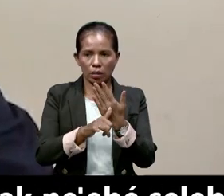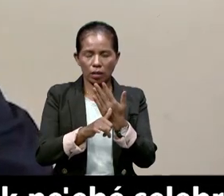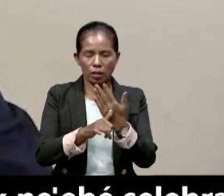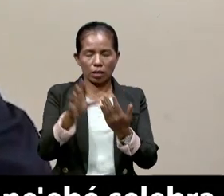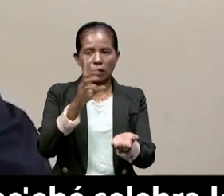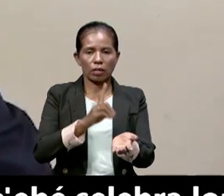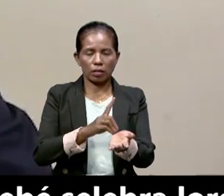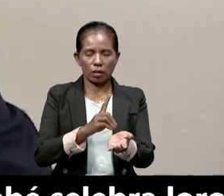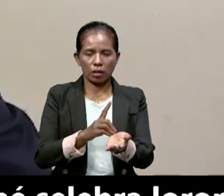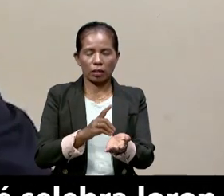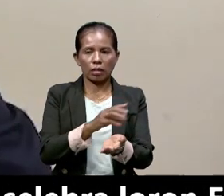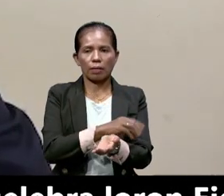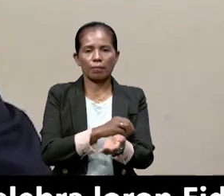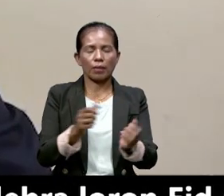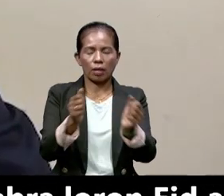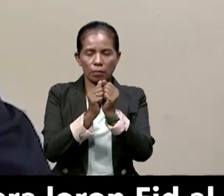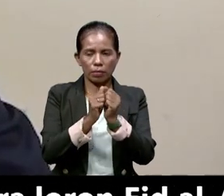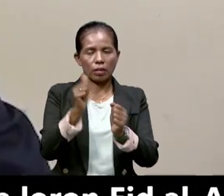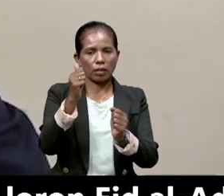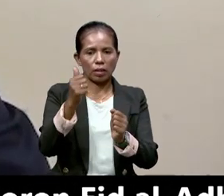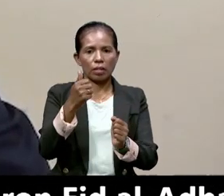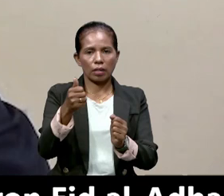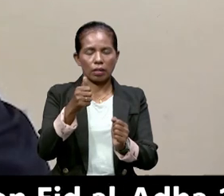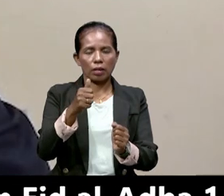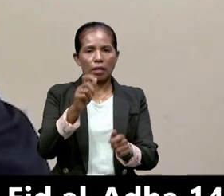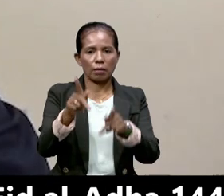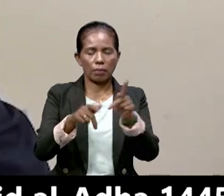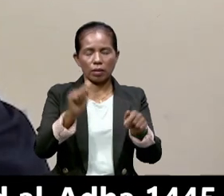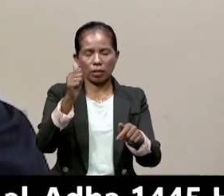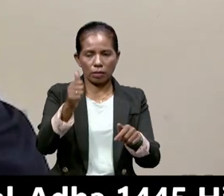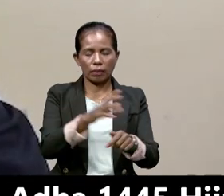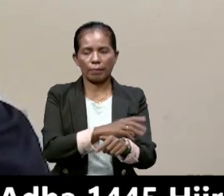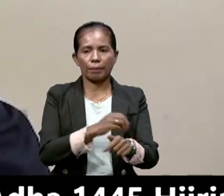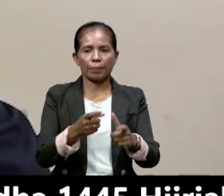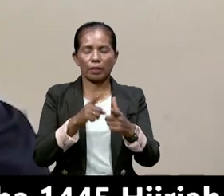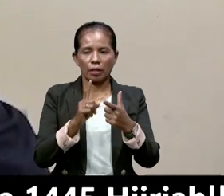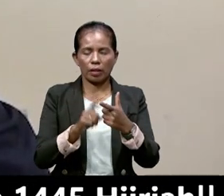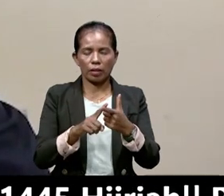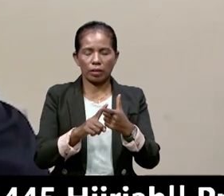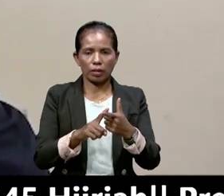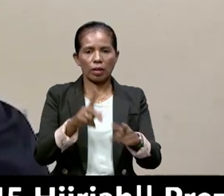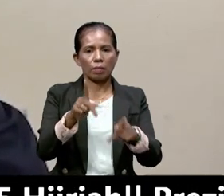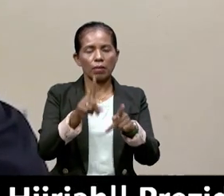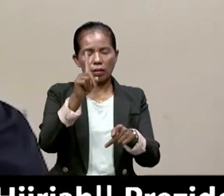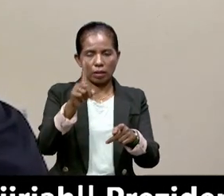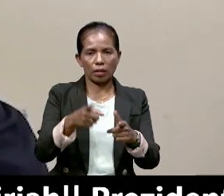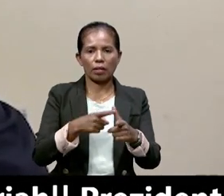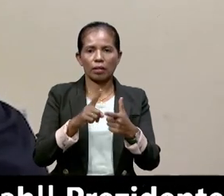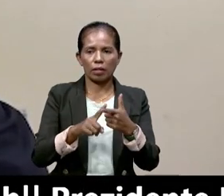medical ne iha hamutuk 10 pessoas ia cirurgião ia 1 pessoas